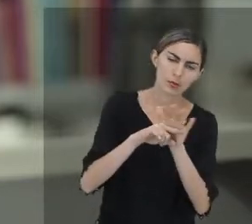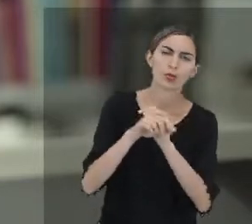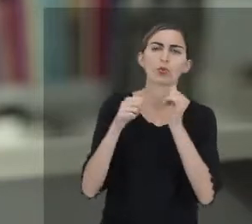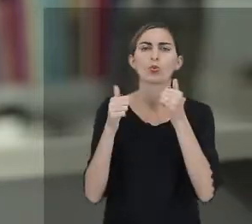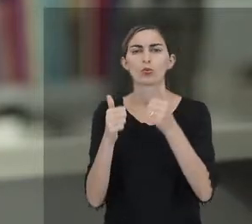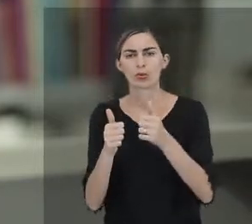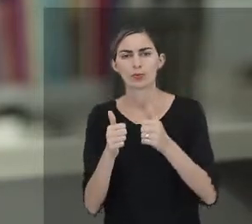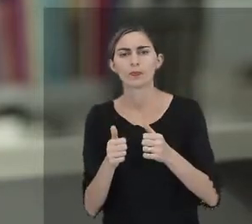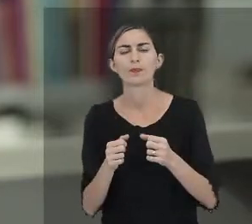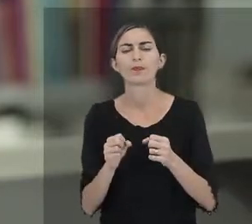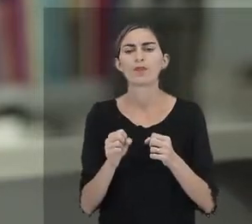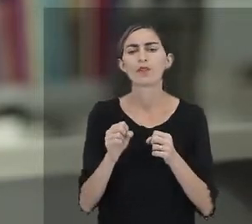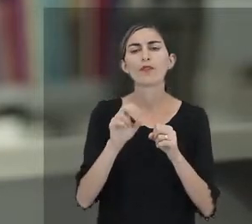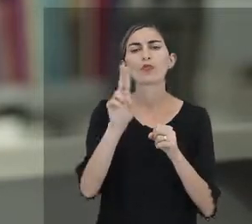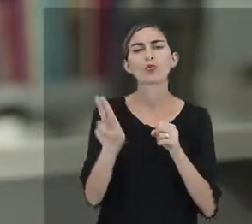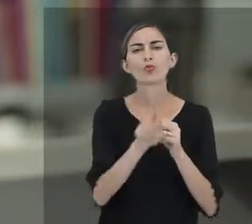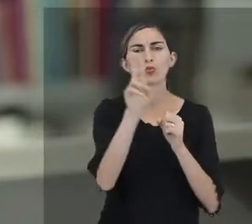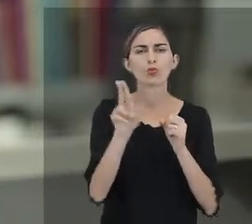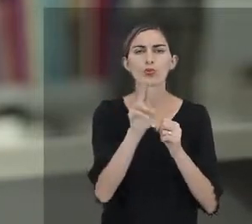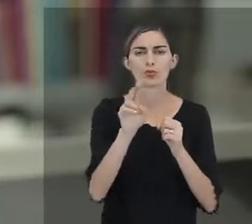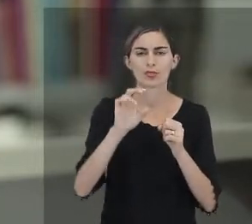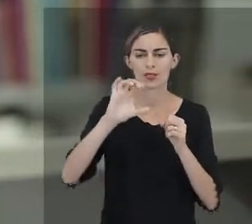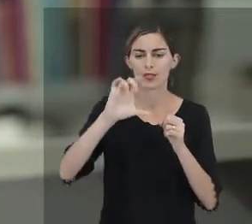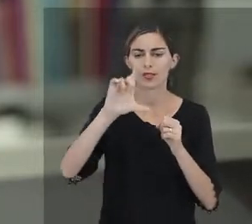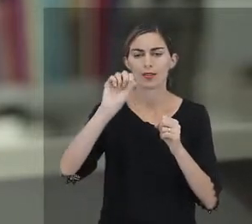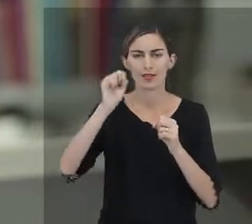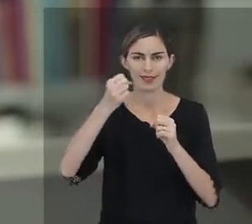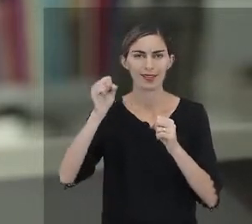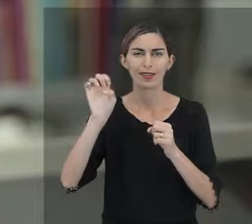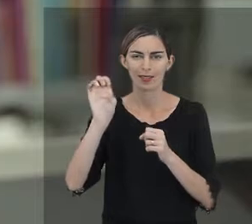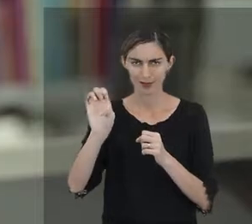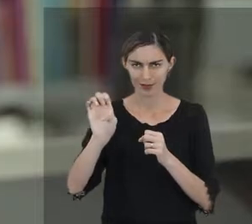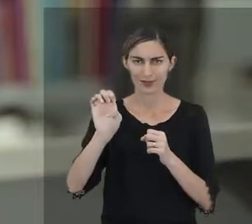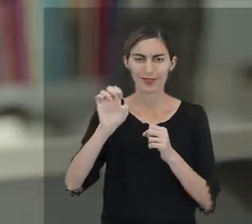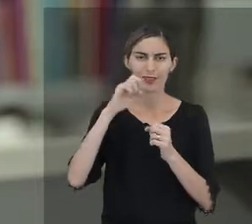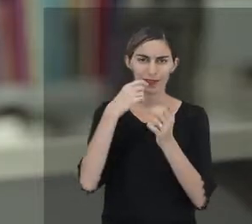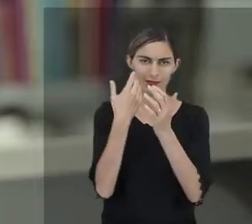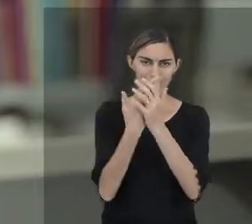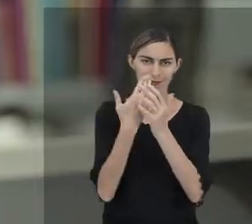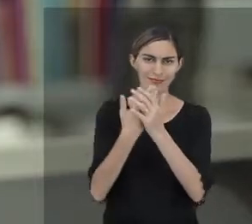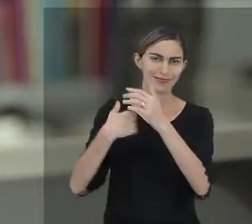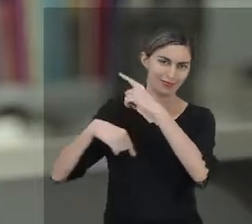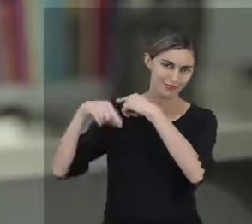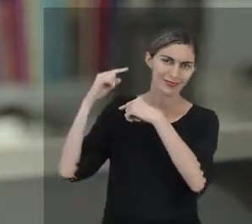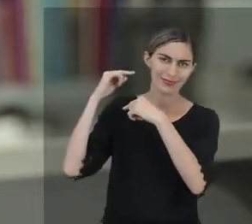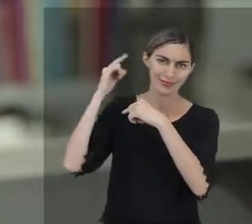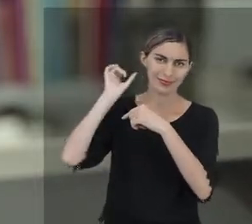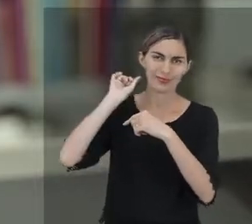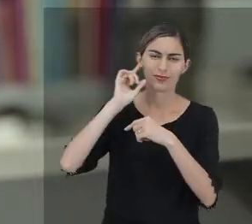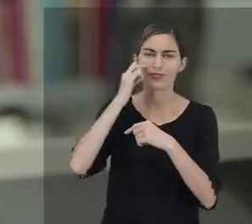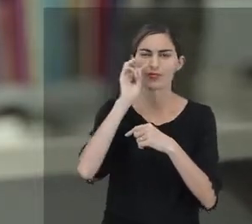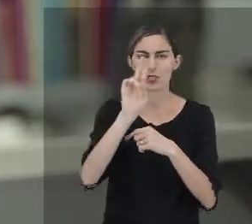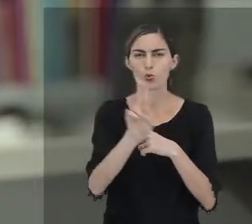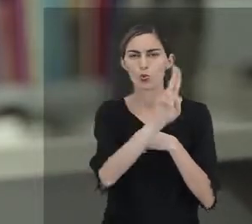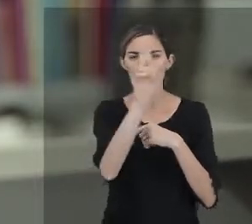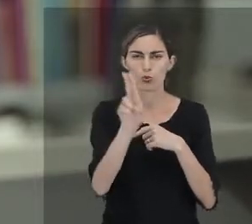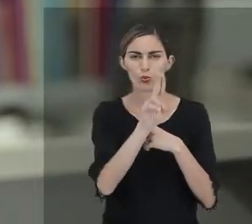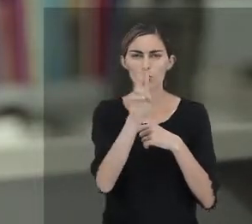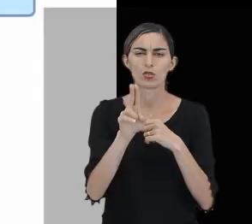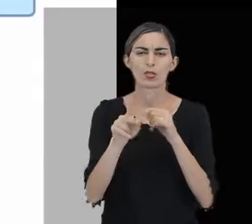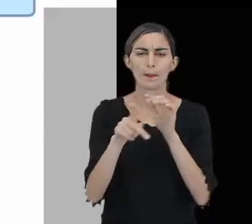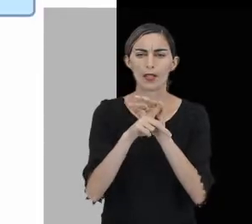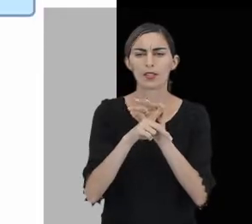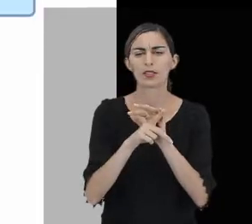não, você faz uso da classe R, que a gente também já viu na aula anterior, certo? Então você usa essa função